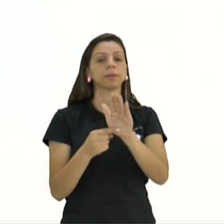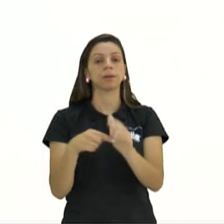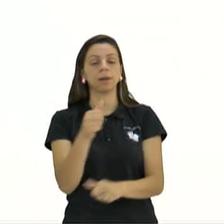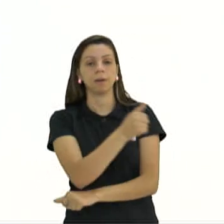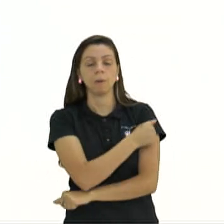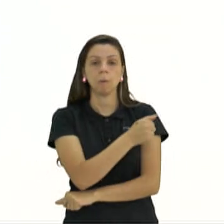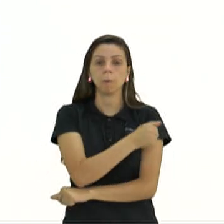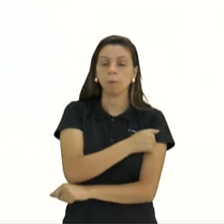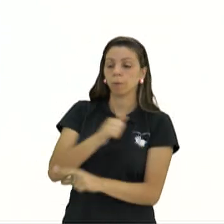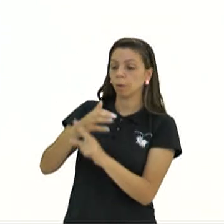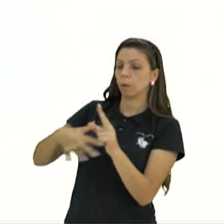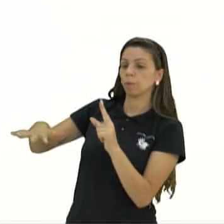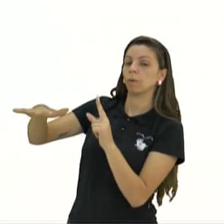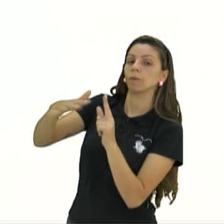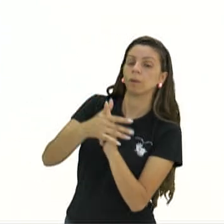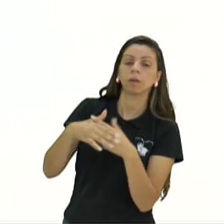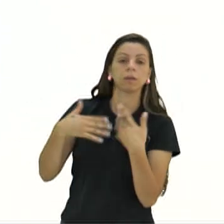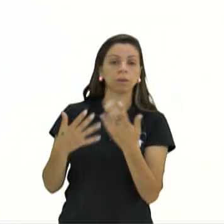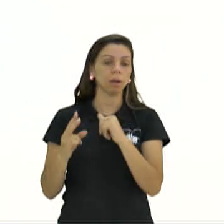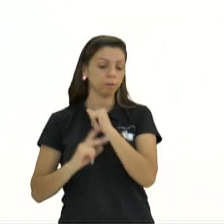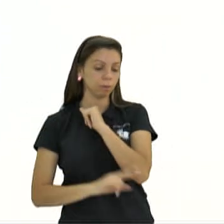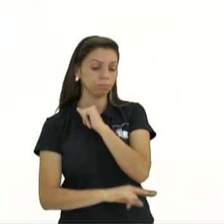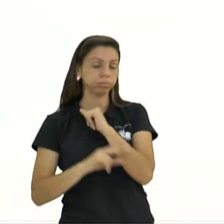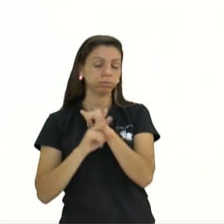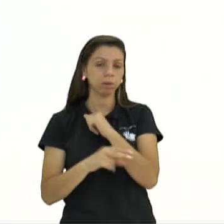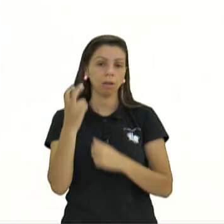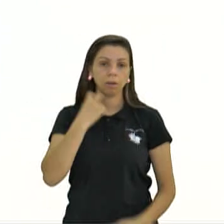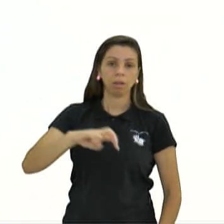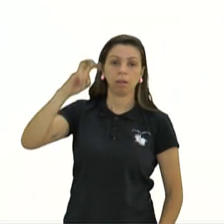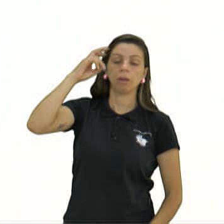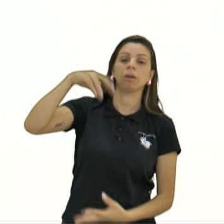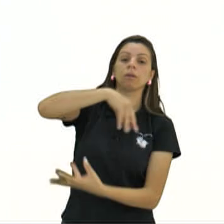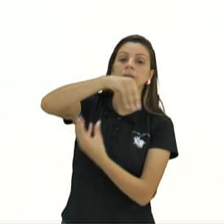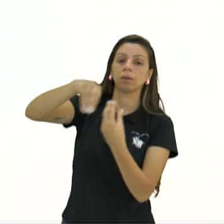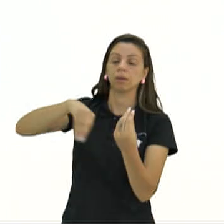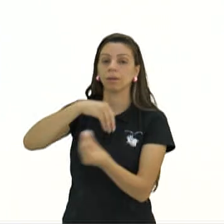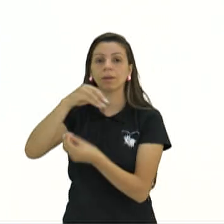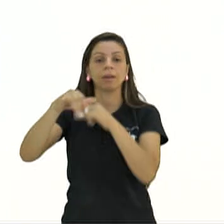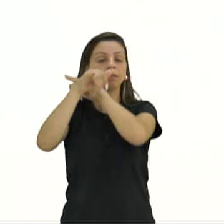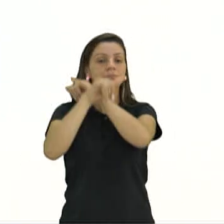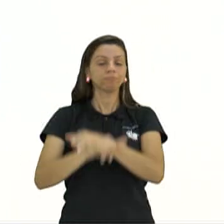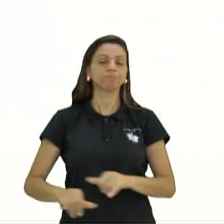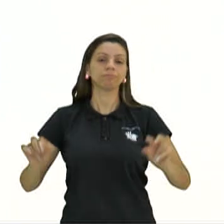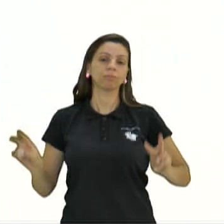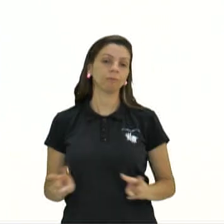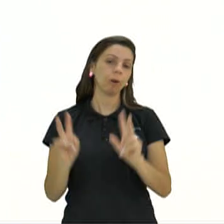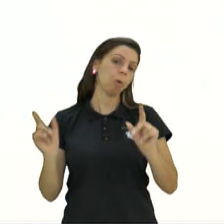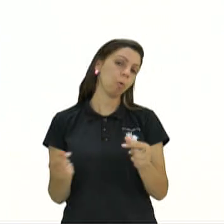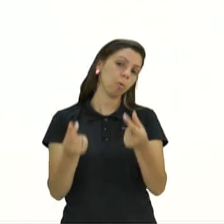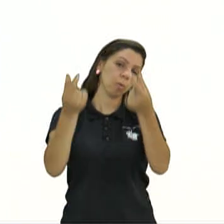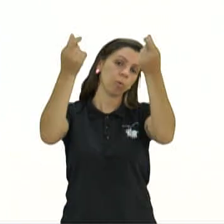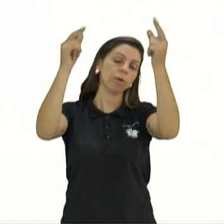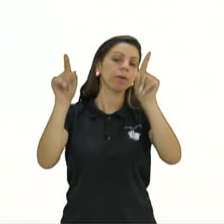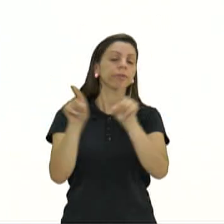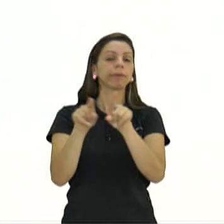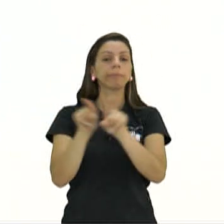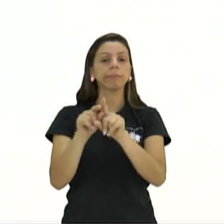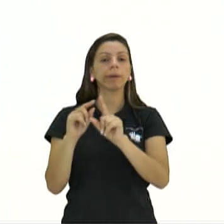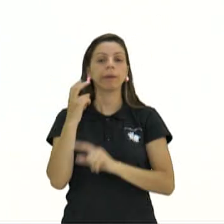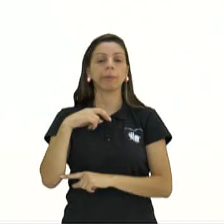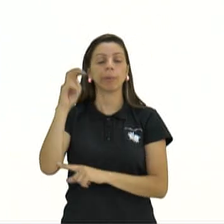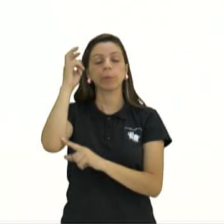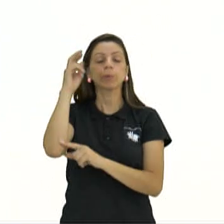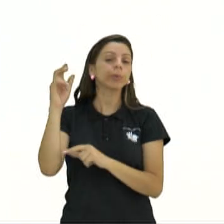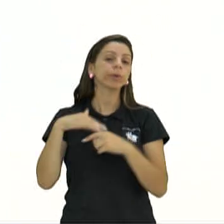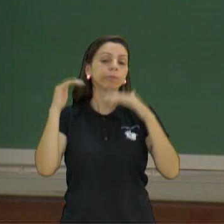racial e cultural do nosso povo, passando a mensagem do quão rica é a nossa cultura e como devemos respeitar a